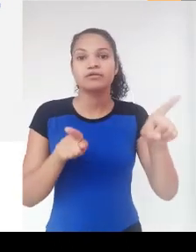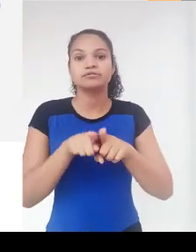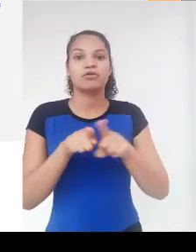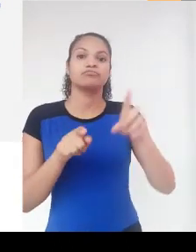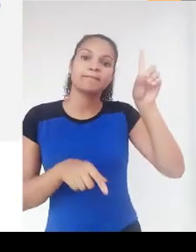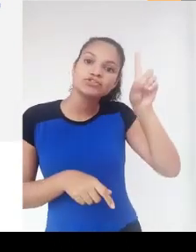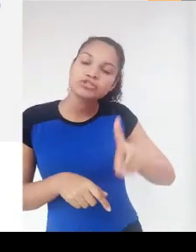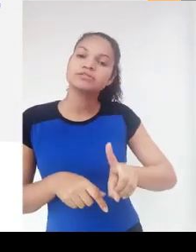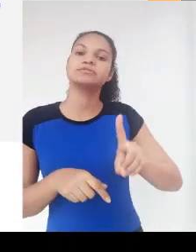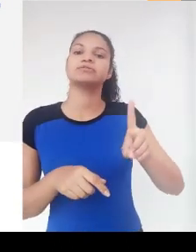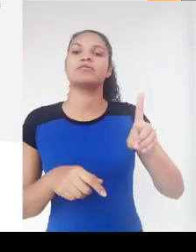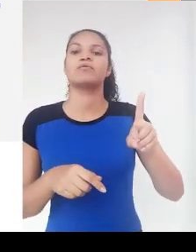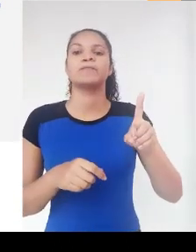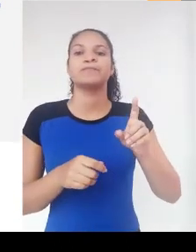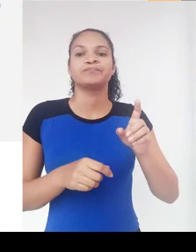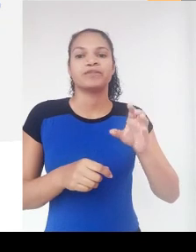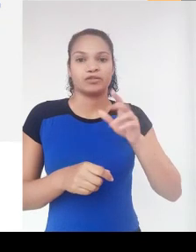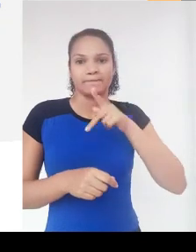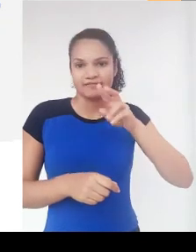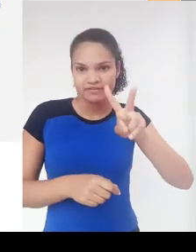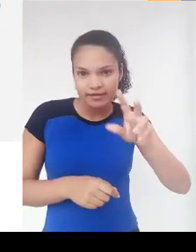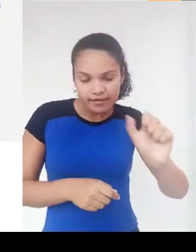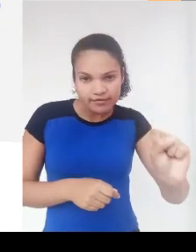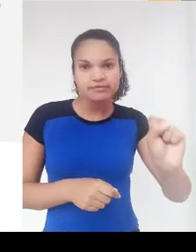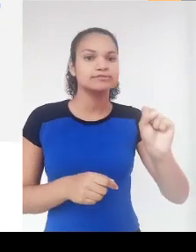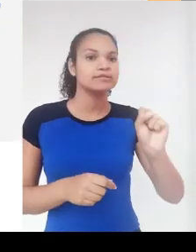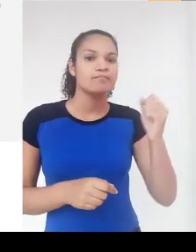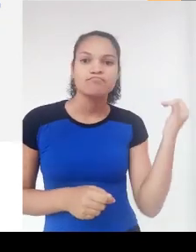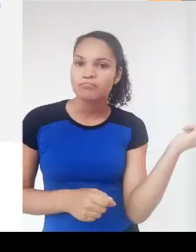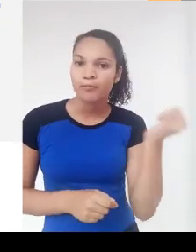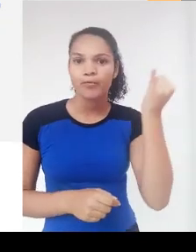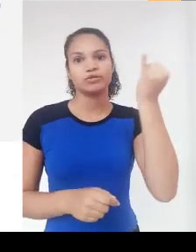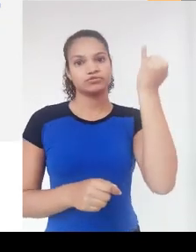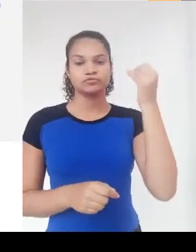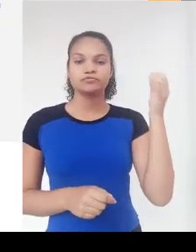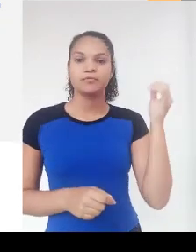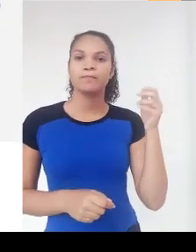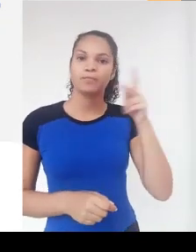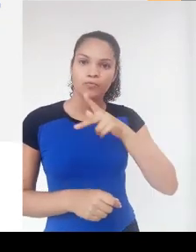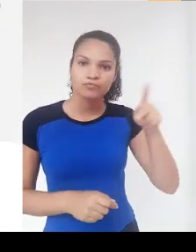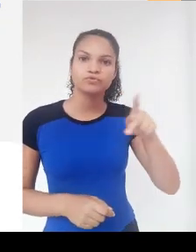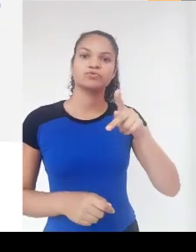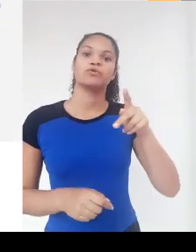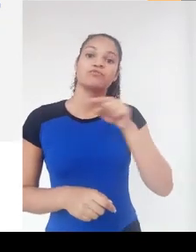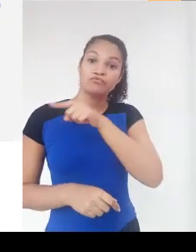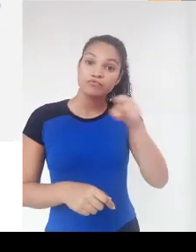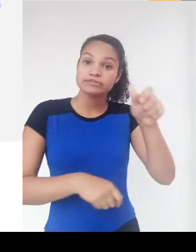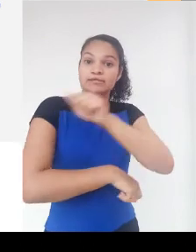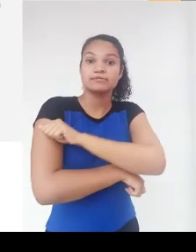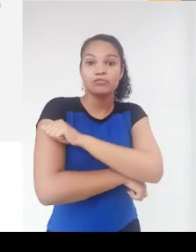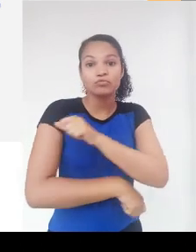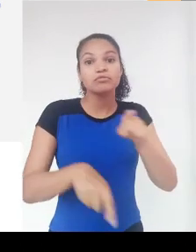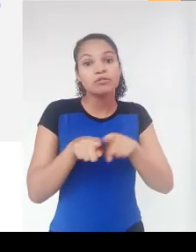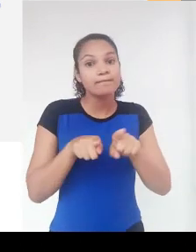direção do pré-vestibular social, os nossos importantíssimos professores mediadores, e vocês, alunos, também